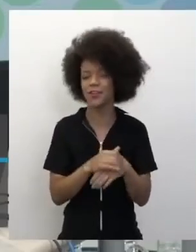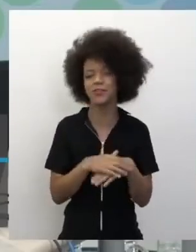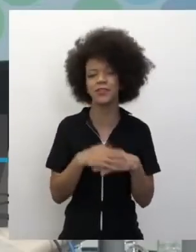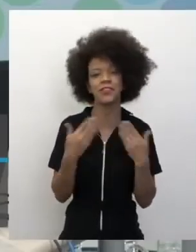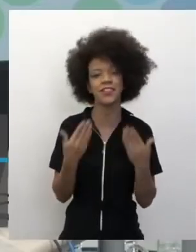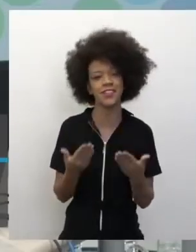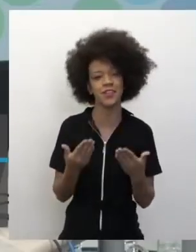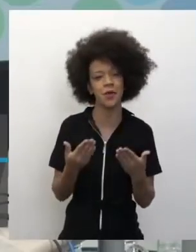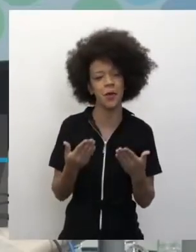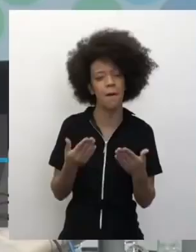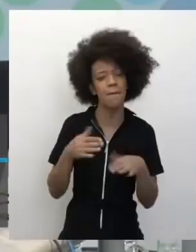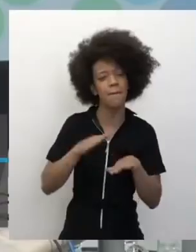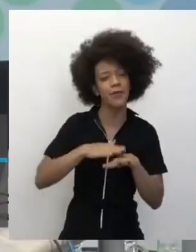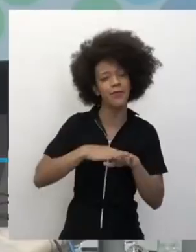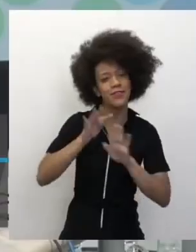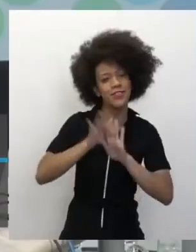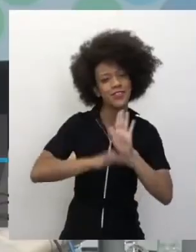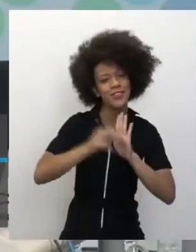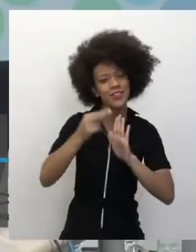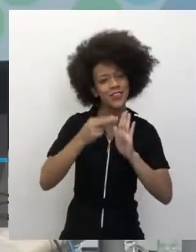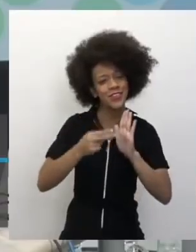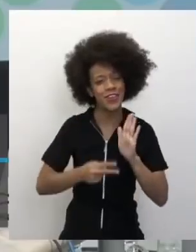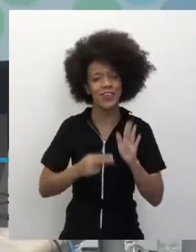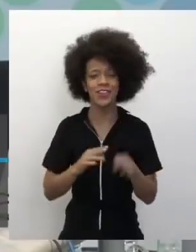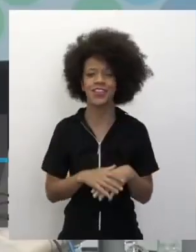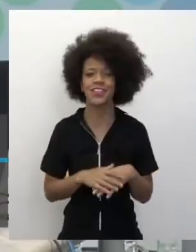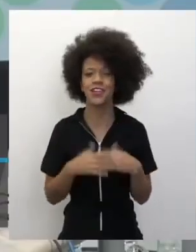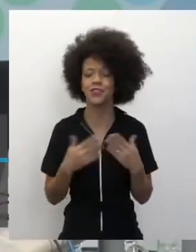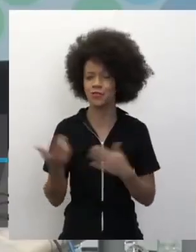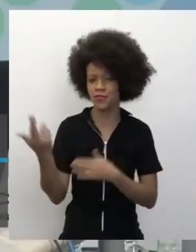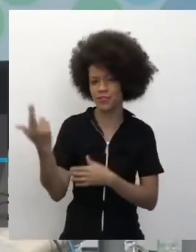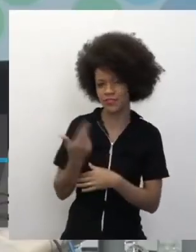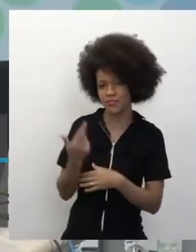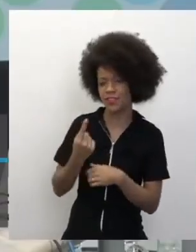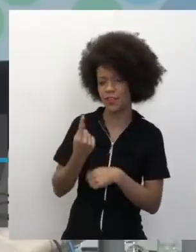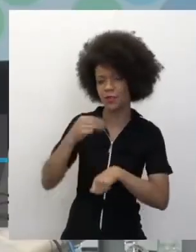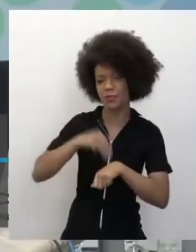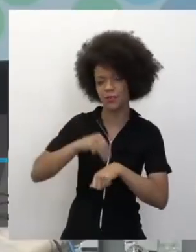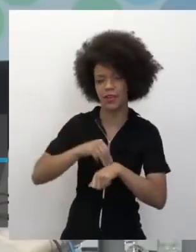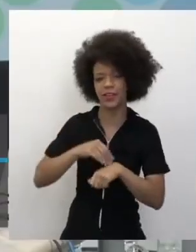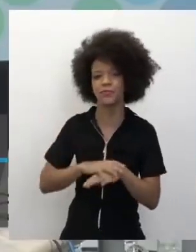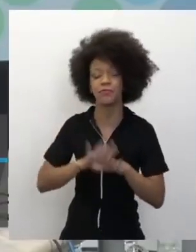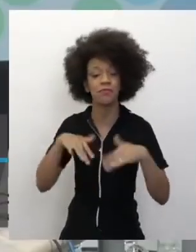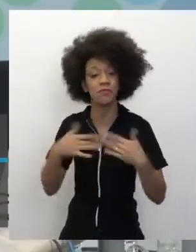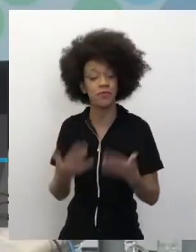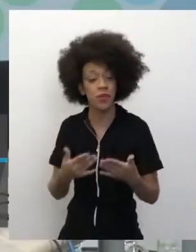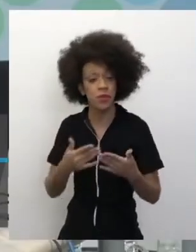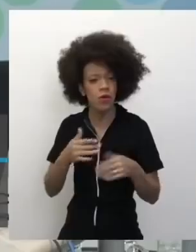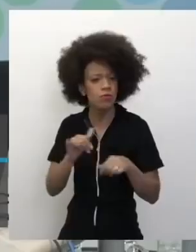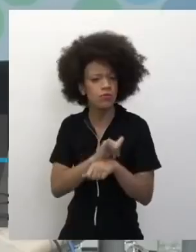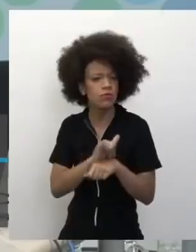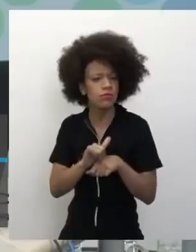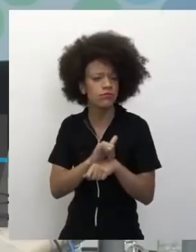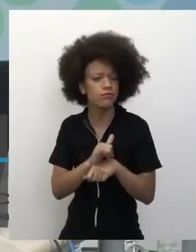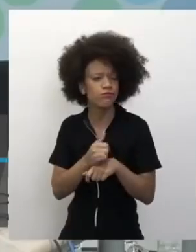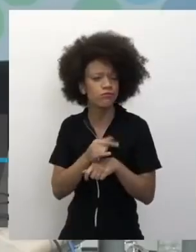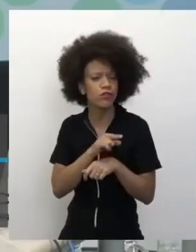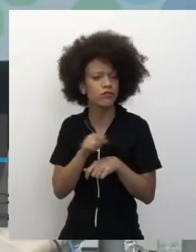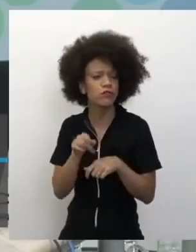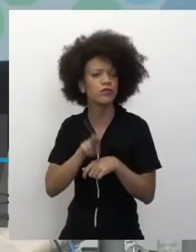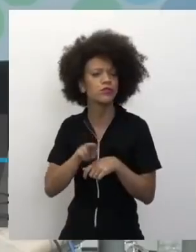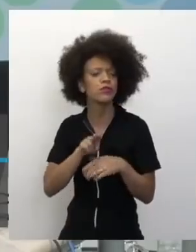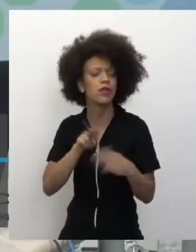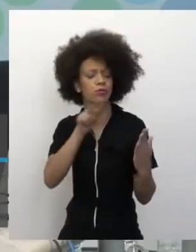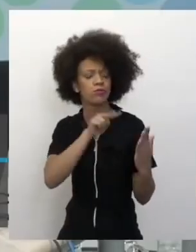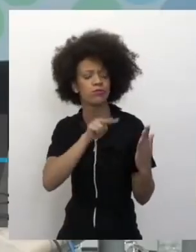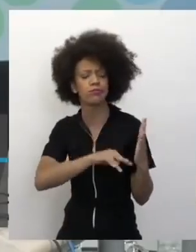leitura? Agora eu vou fazer uma pergunta que não está aí. Respondam para mim, por favor, um minutinho. Qual foi a estratégia, então, que vocês utilizaram